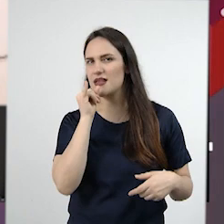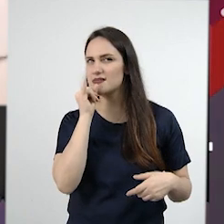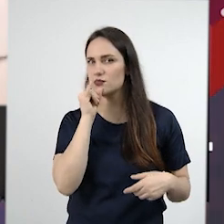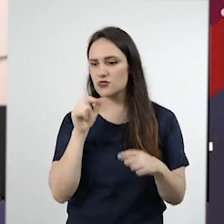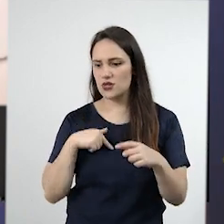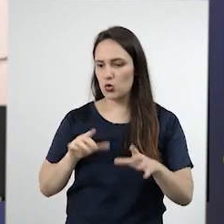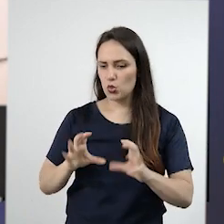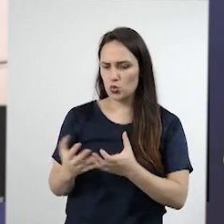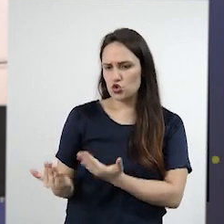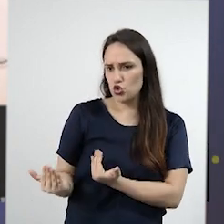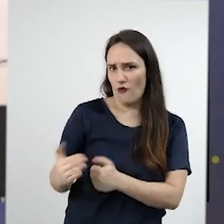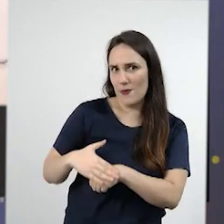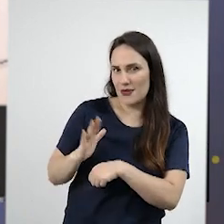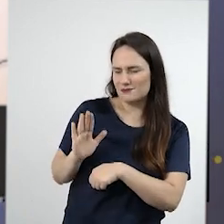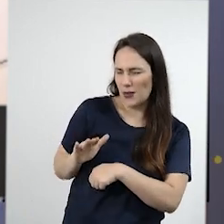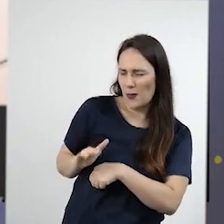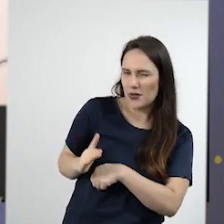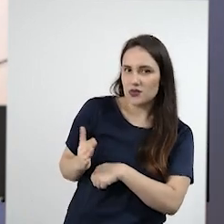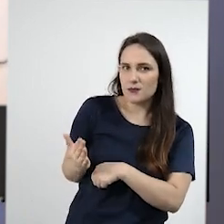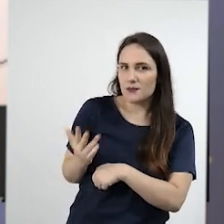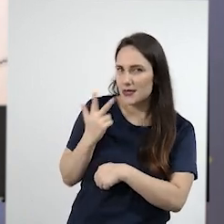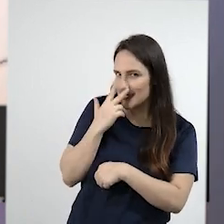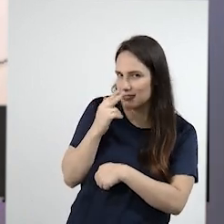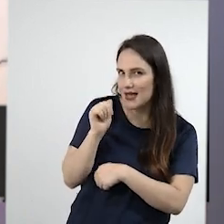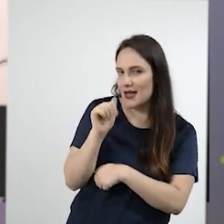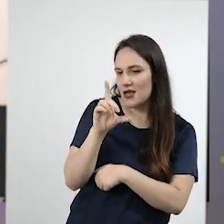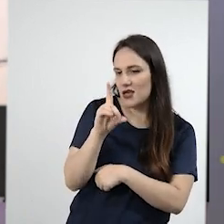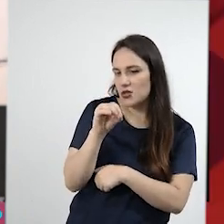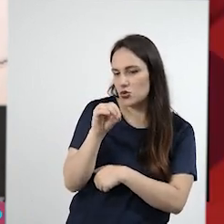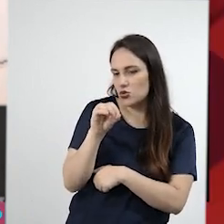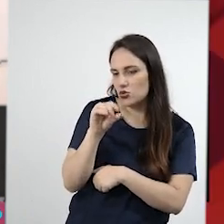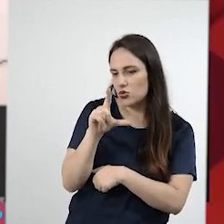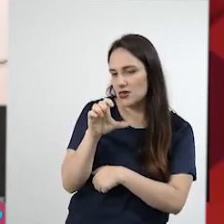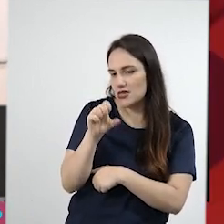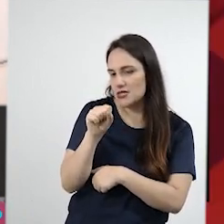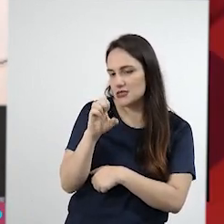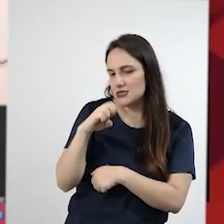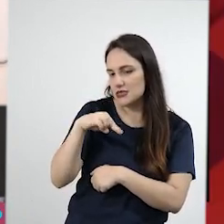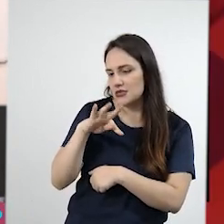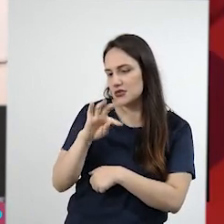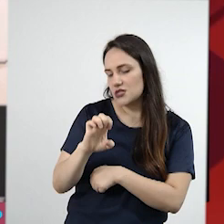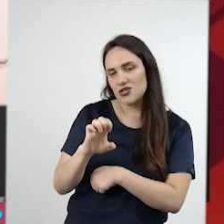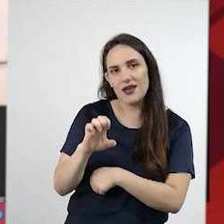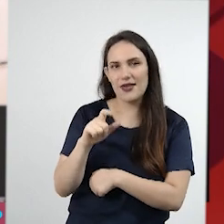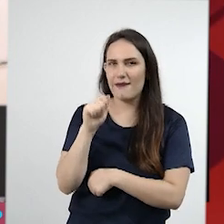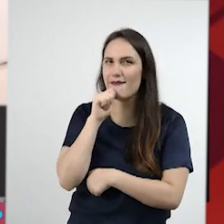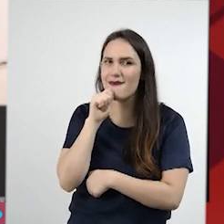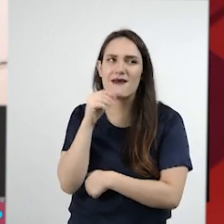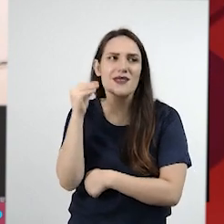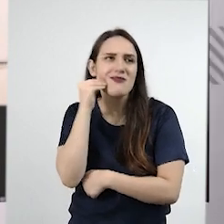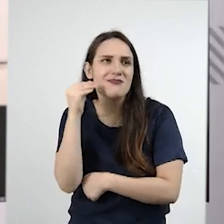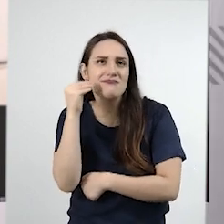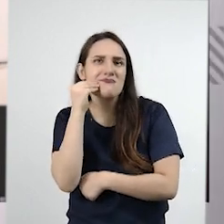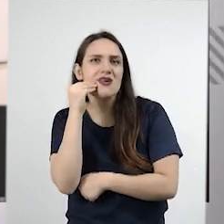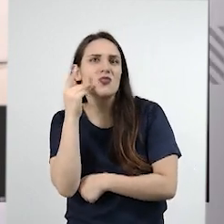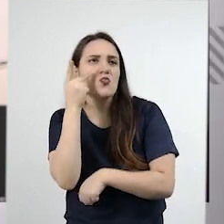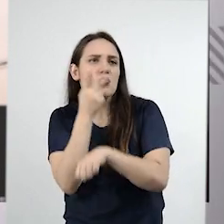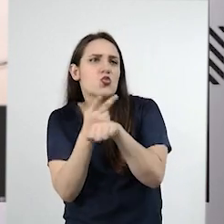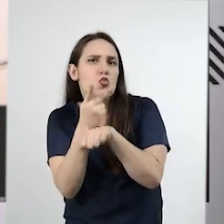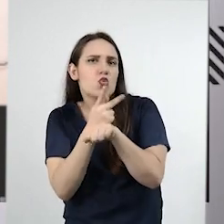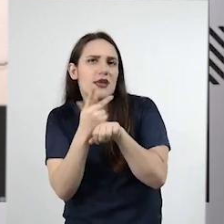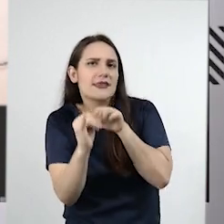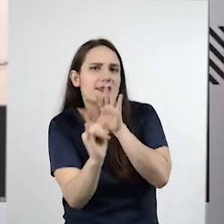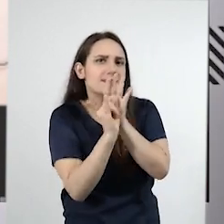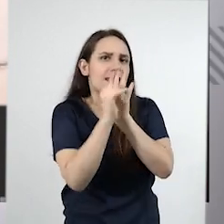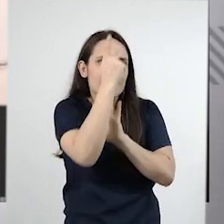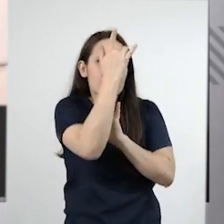ainda está buscando, né, formar essa personalidade, aí realmente pode gerar uma certa depressão, né? Ver uma